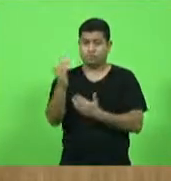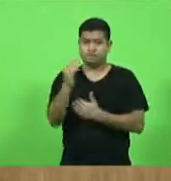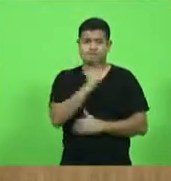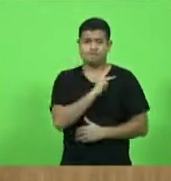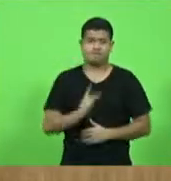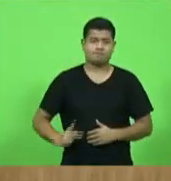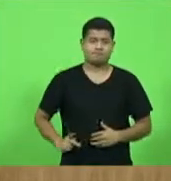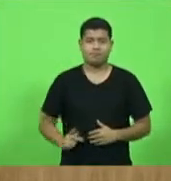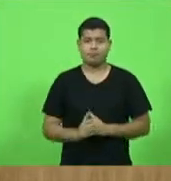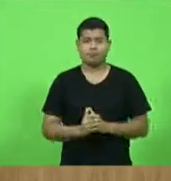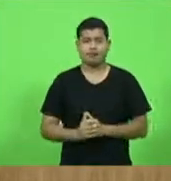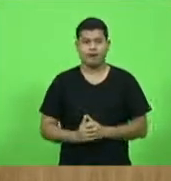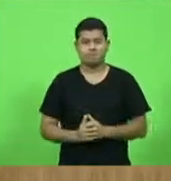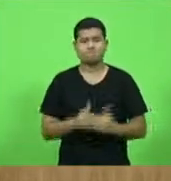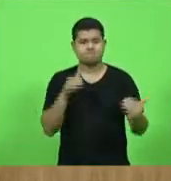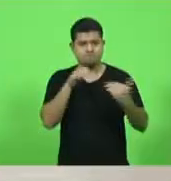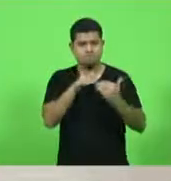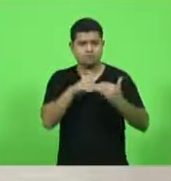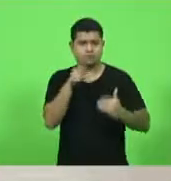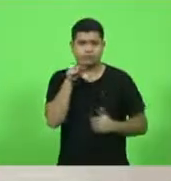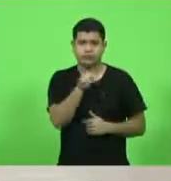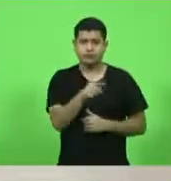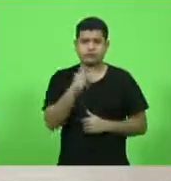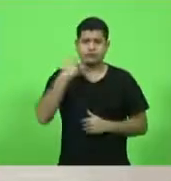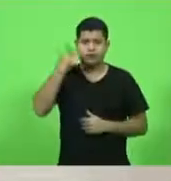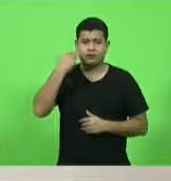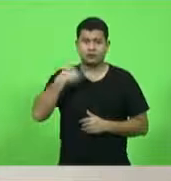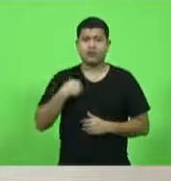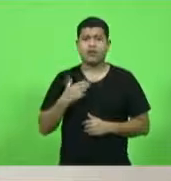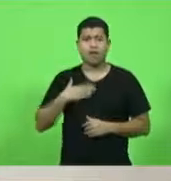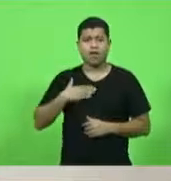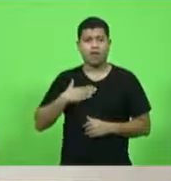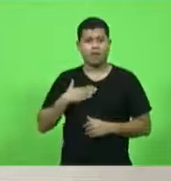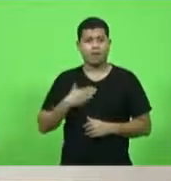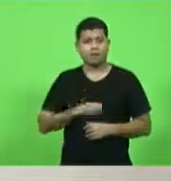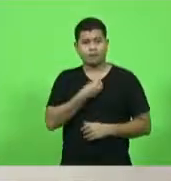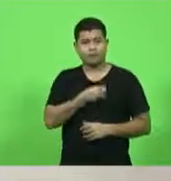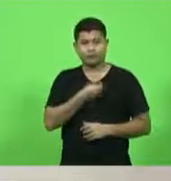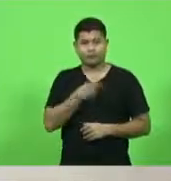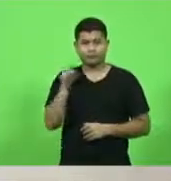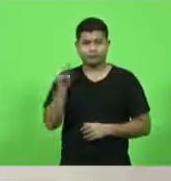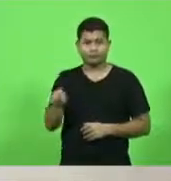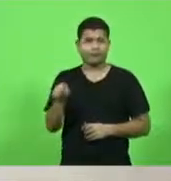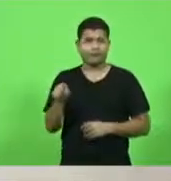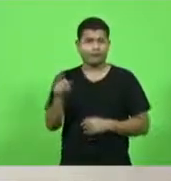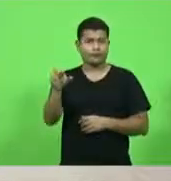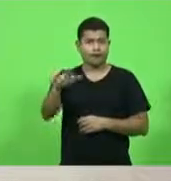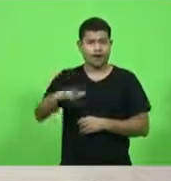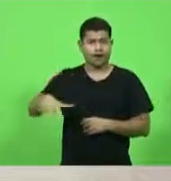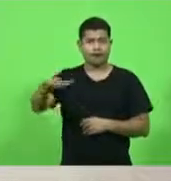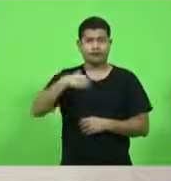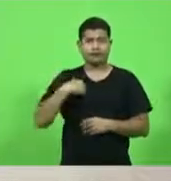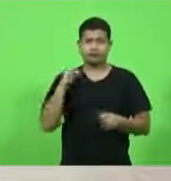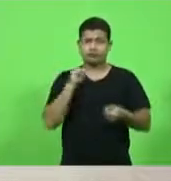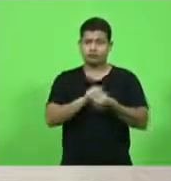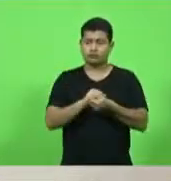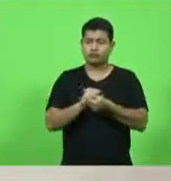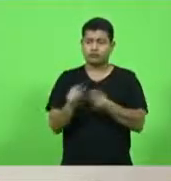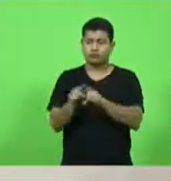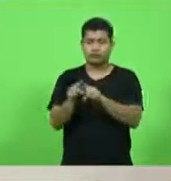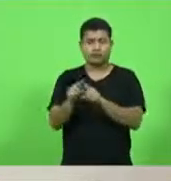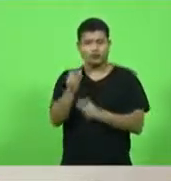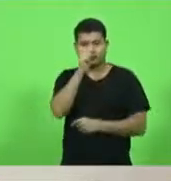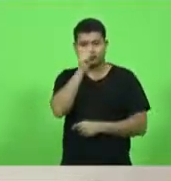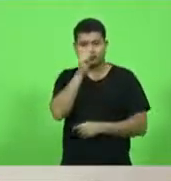plenamente, Márcio, sou ali da região e também estarei junto contigo, bem como também o deputado João Amin.